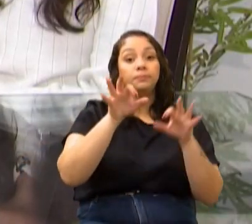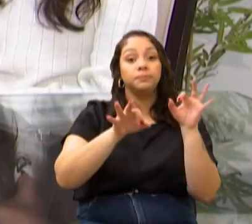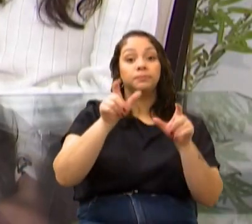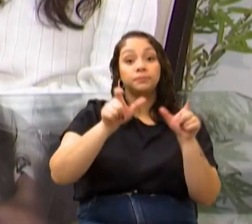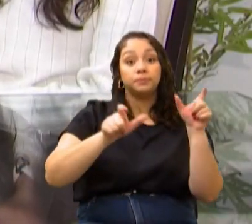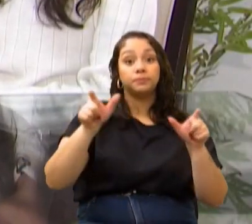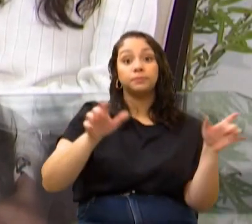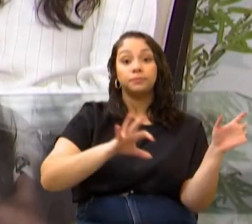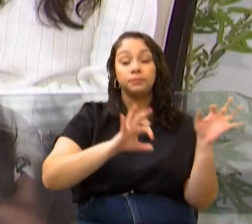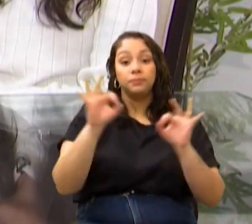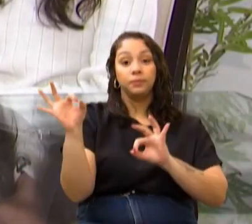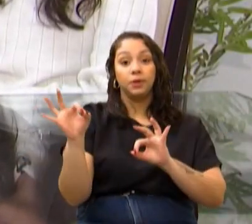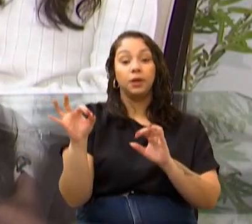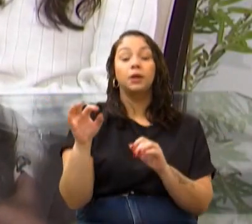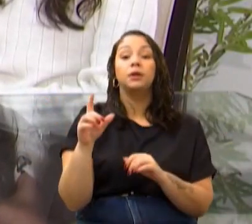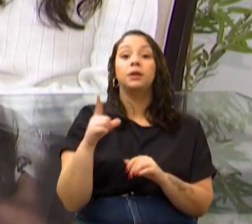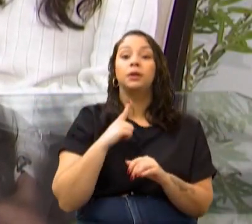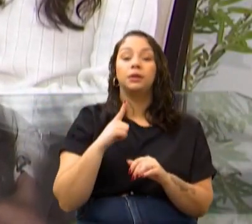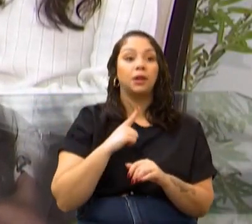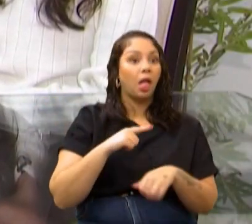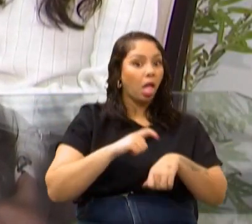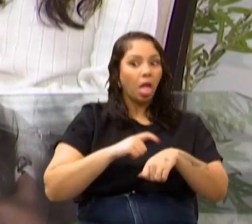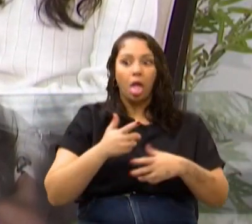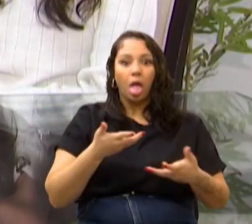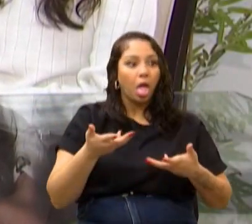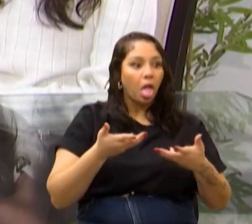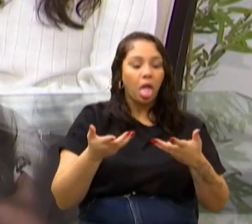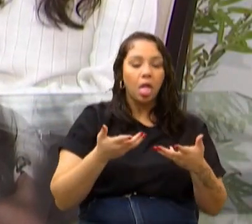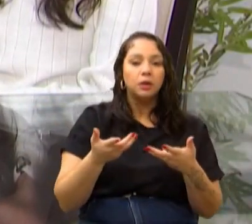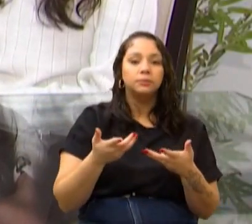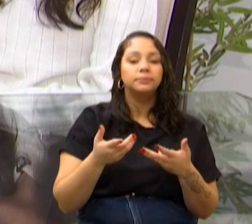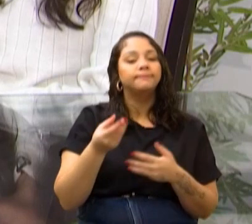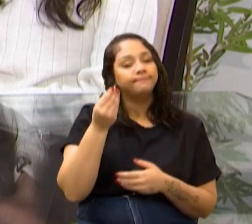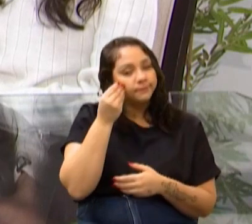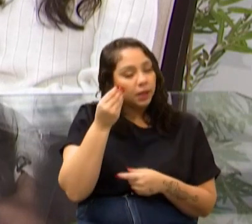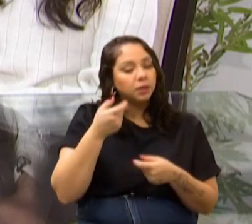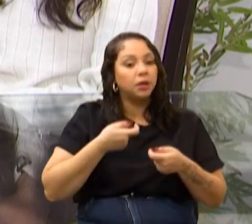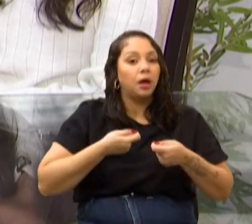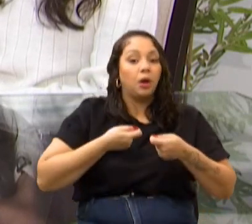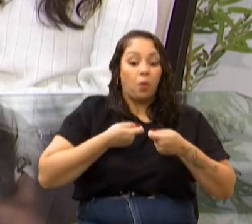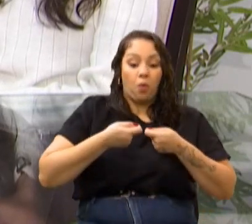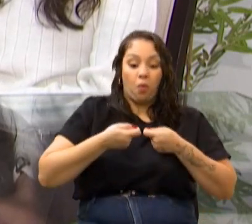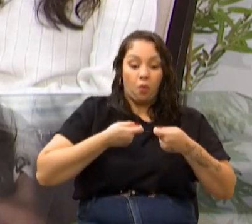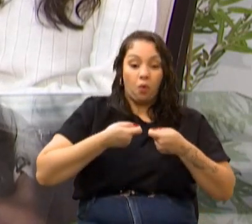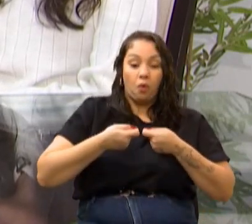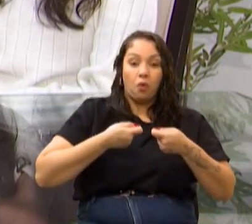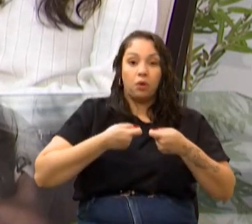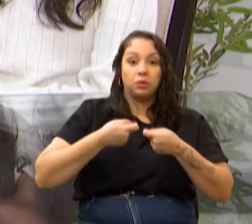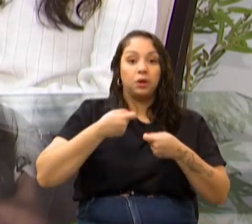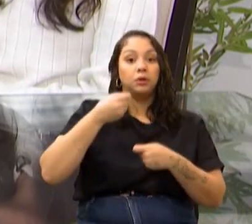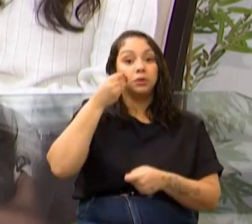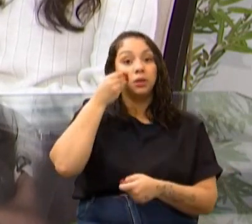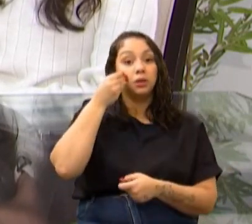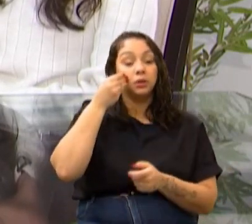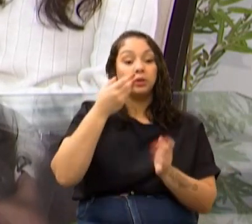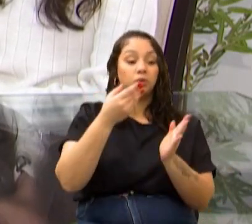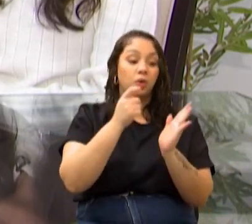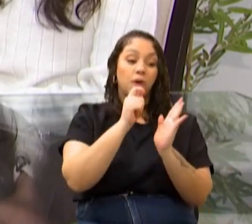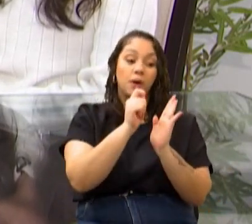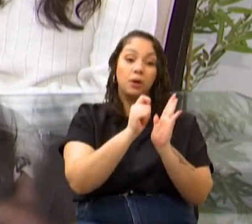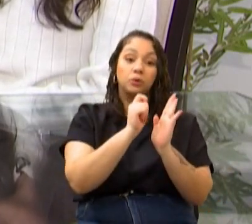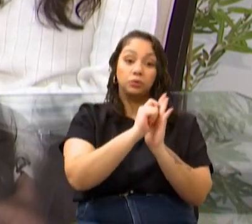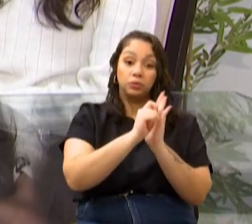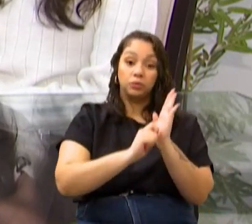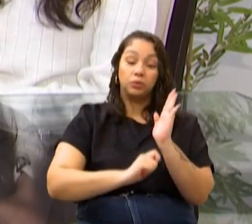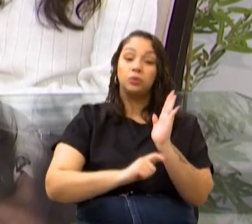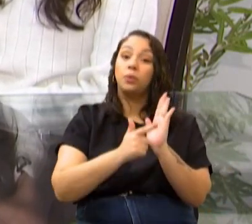que a gente pode dar para o jovem, essa impulsividade que o jovem tem, é tentar dar uma segurada olhando para aquilo que